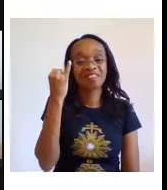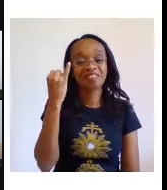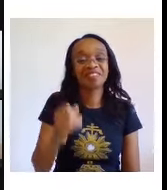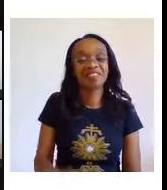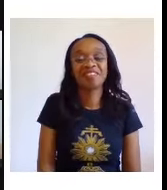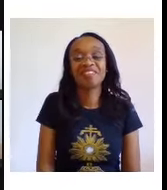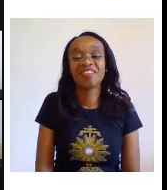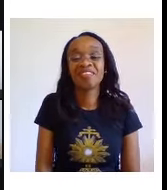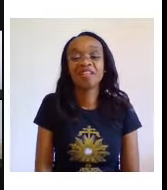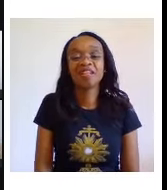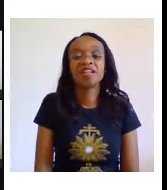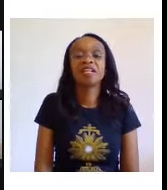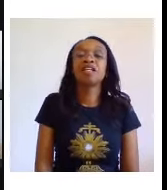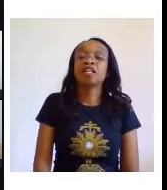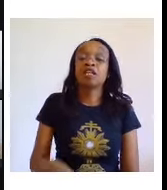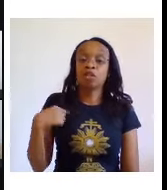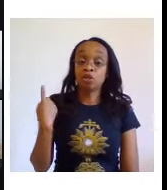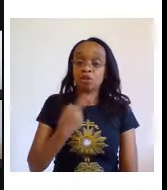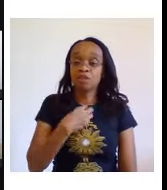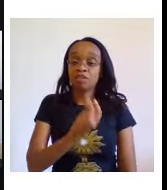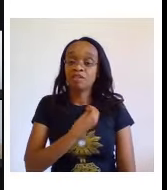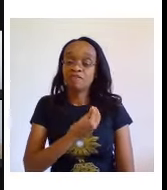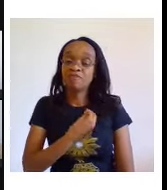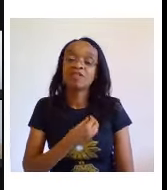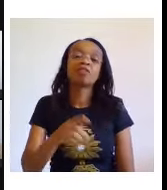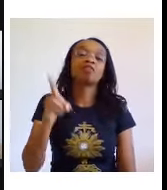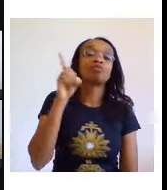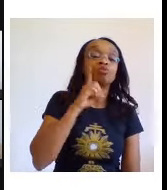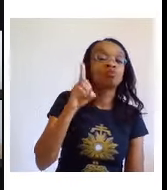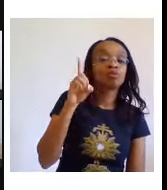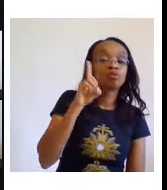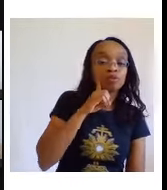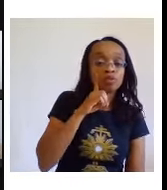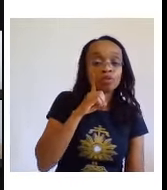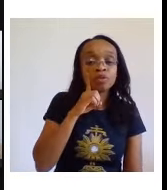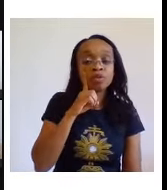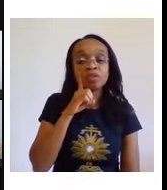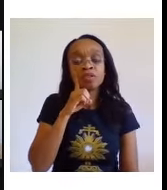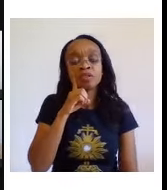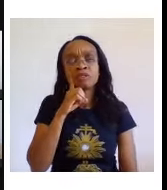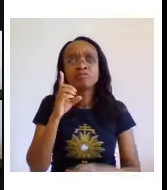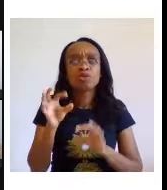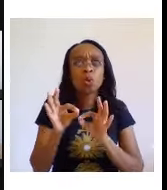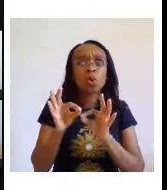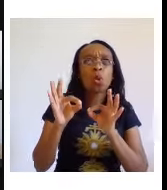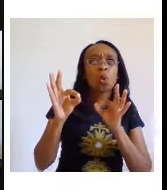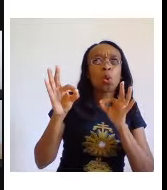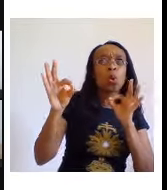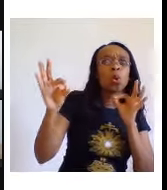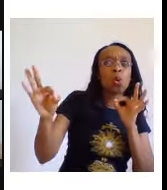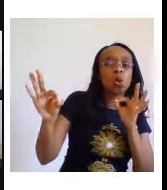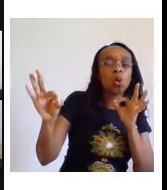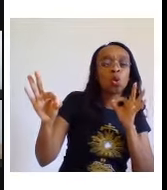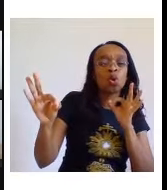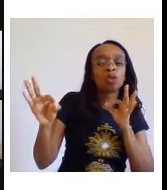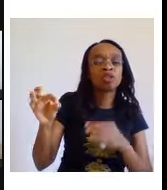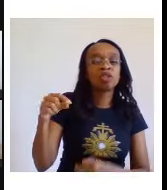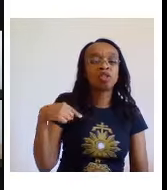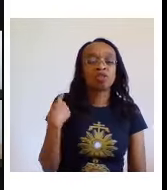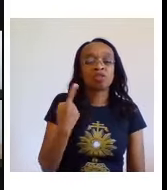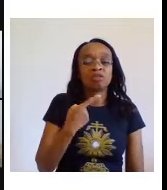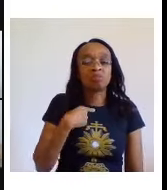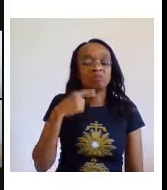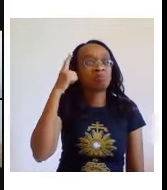As rotinas de nossa vida cotidiana estão totalmente desconectadas de seus impactos adversos no mundo ao